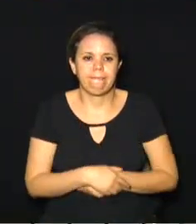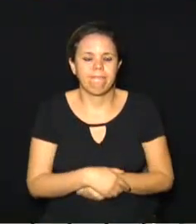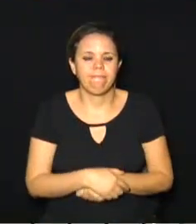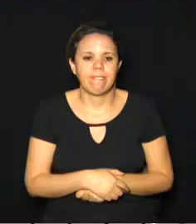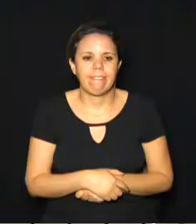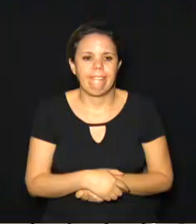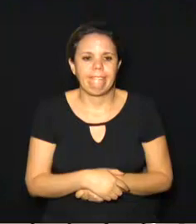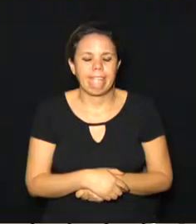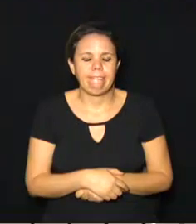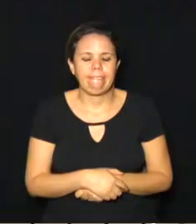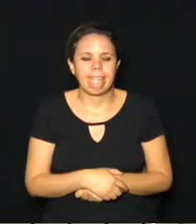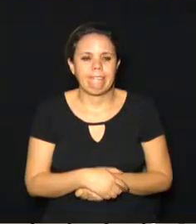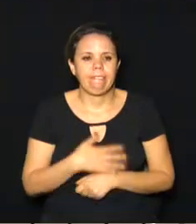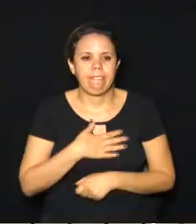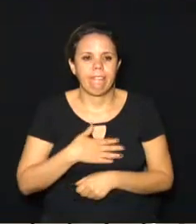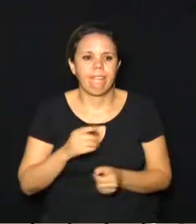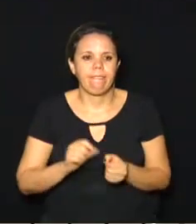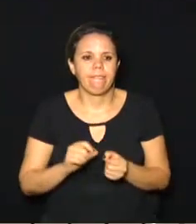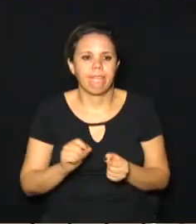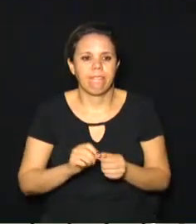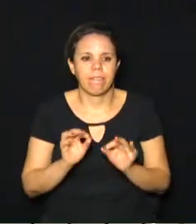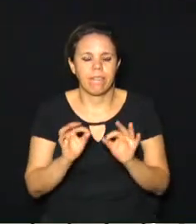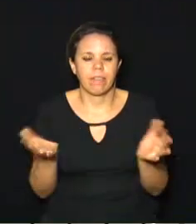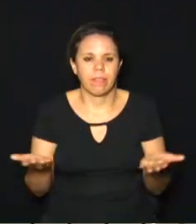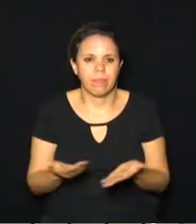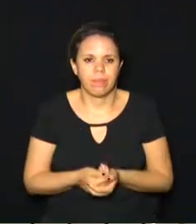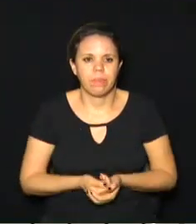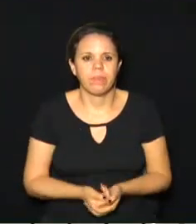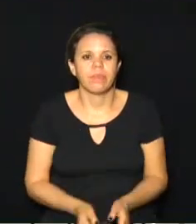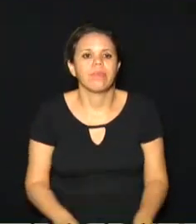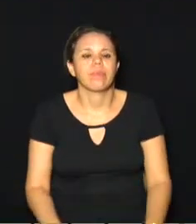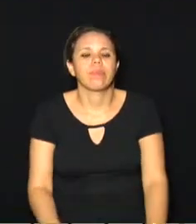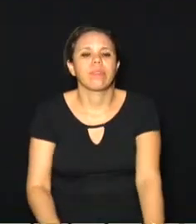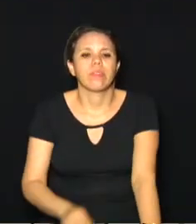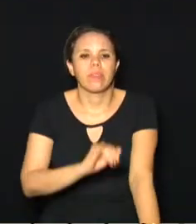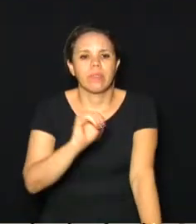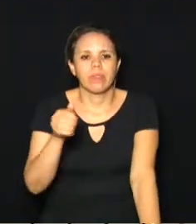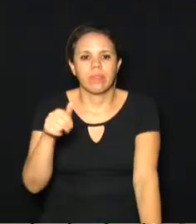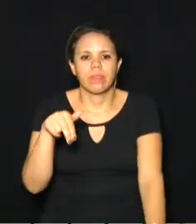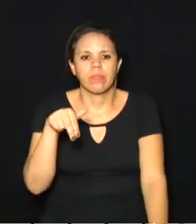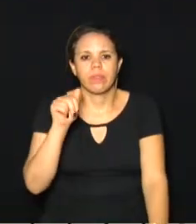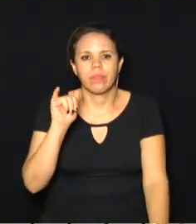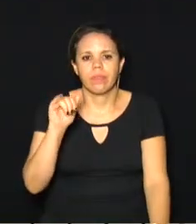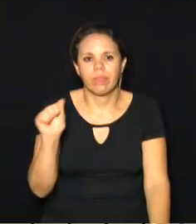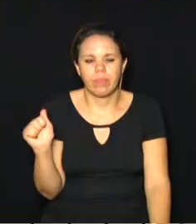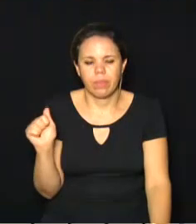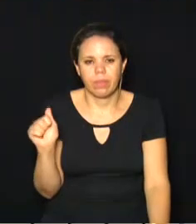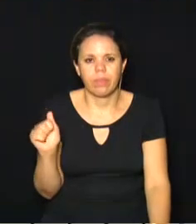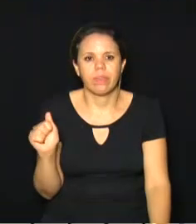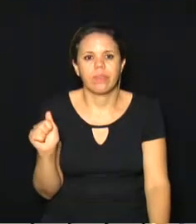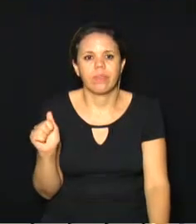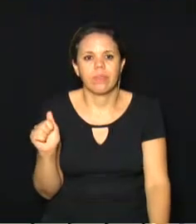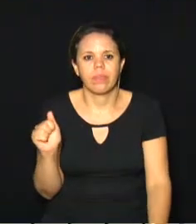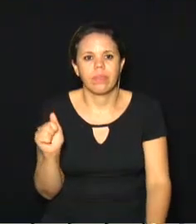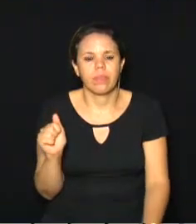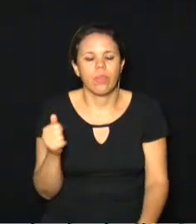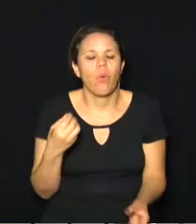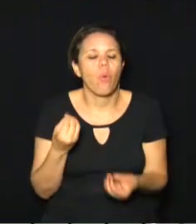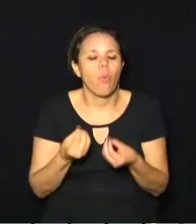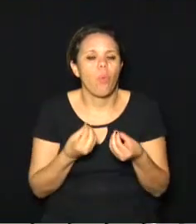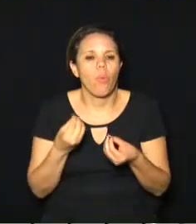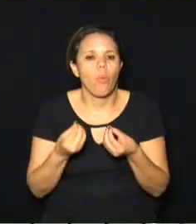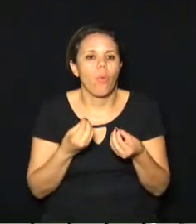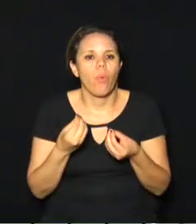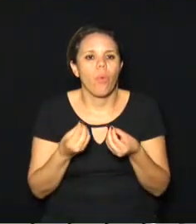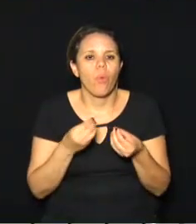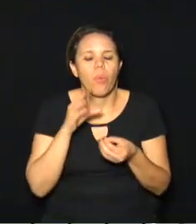eu gostaria de fazer, são questões mais simples. A Janaína da Silva, fala como ficaria a